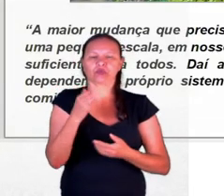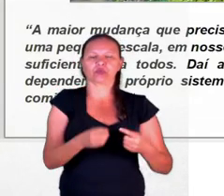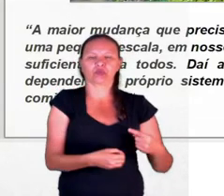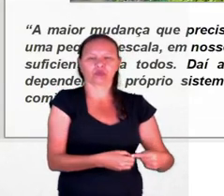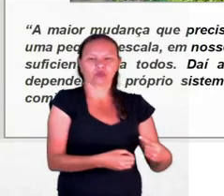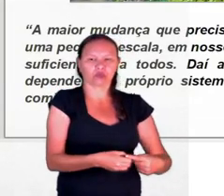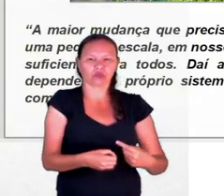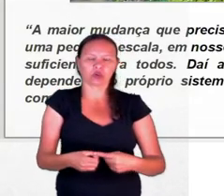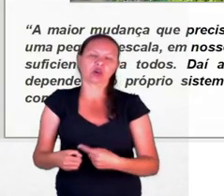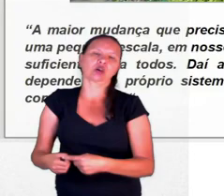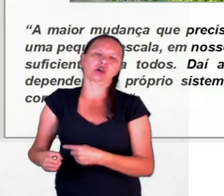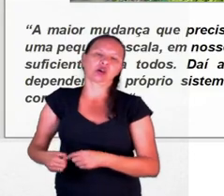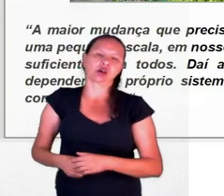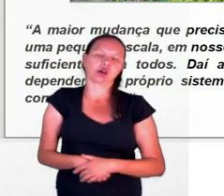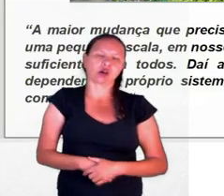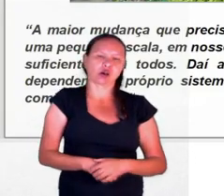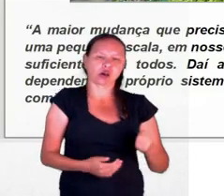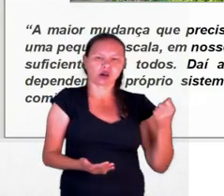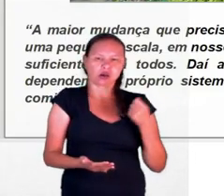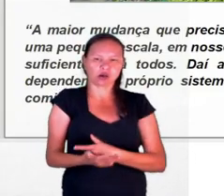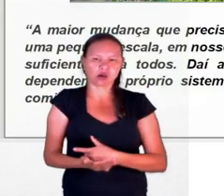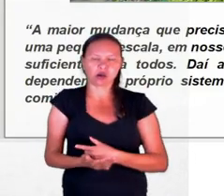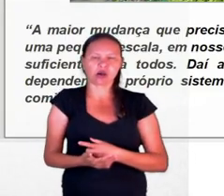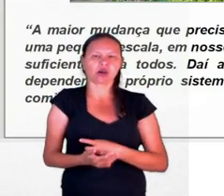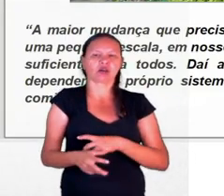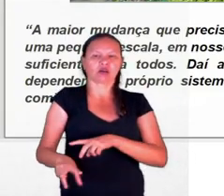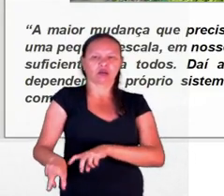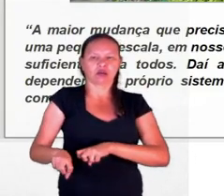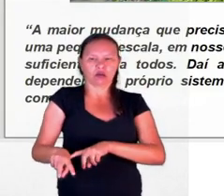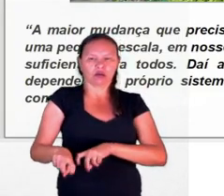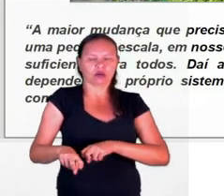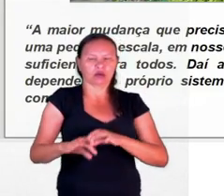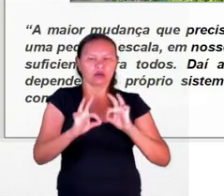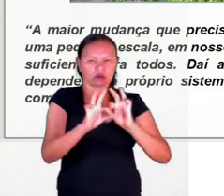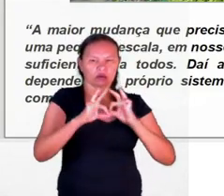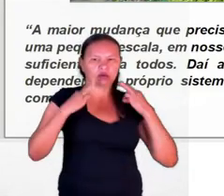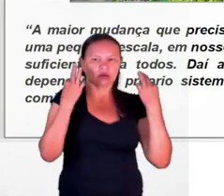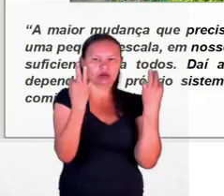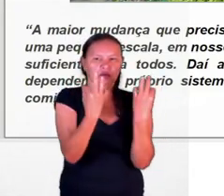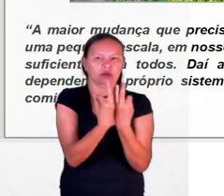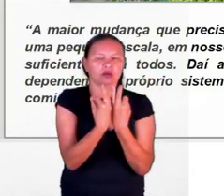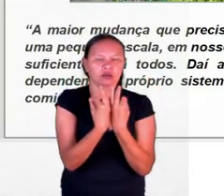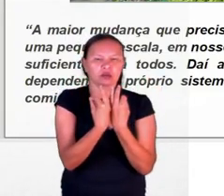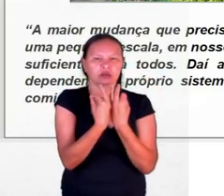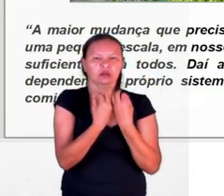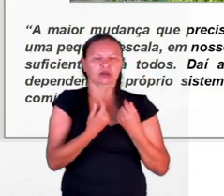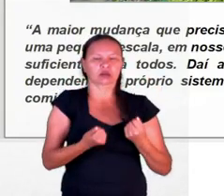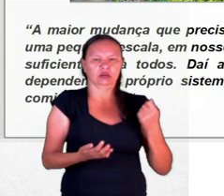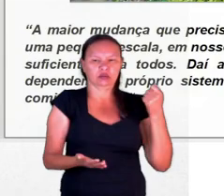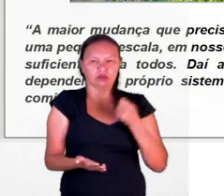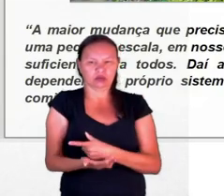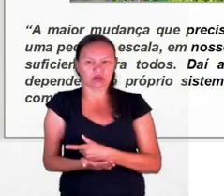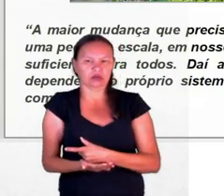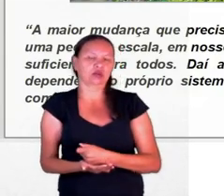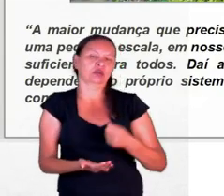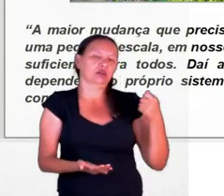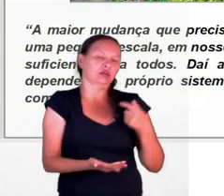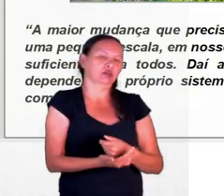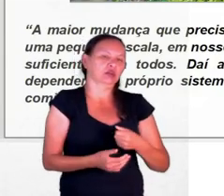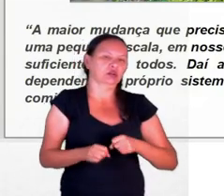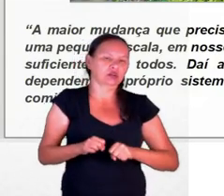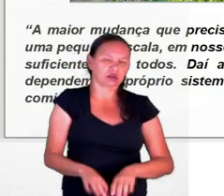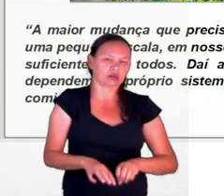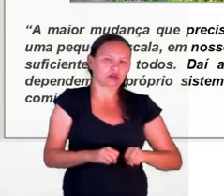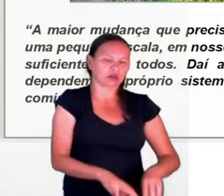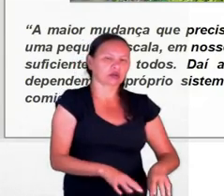vazios se a gente pode comprar da agricultura familiar do Agricultor familiar da Ferinha lá em vez de comprar do grande Supermercado né que vai explorar